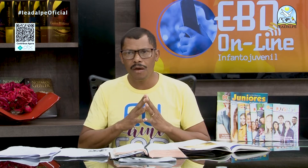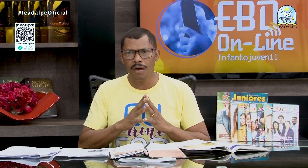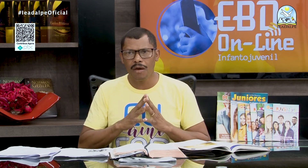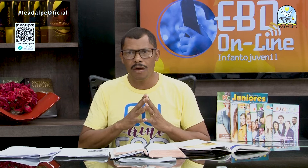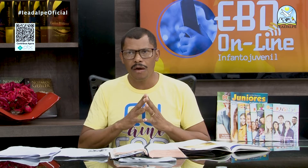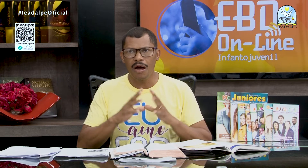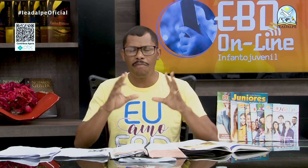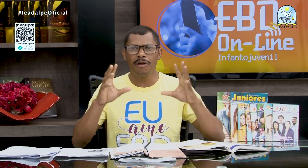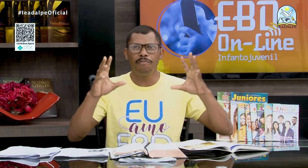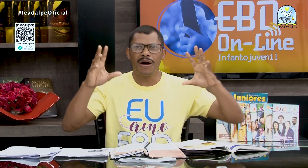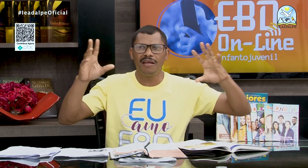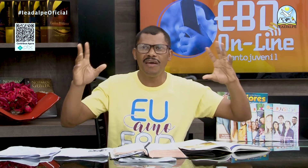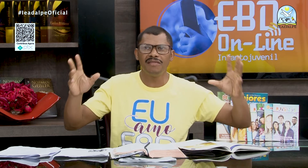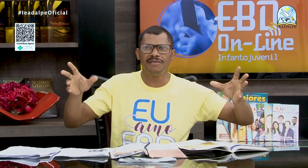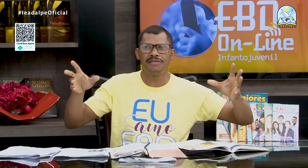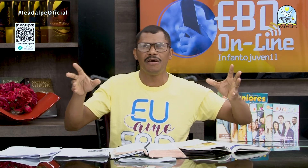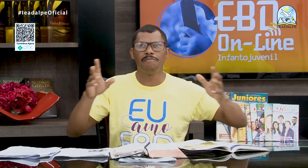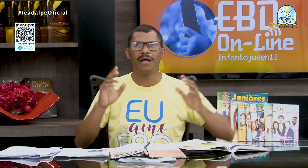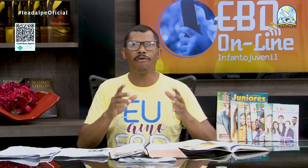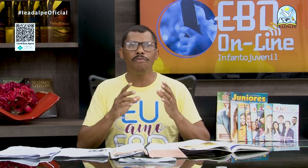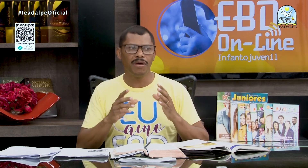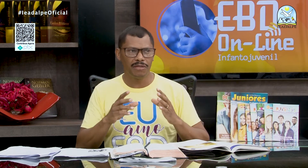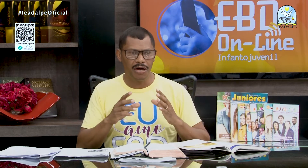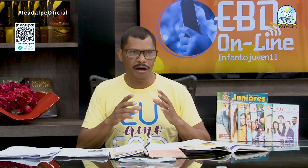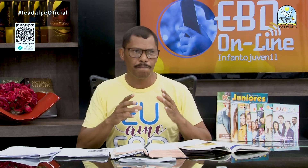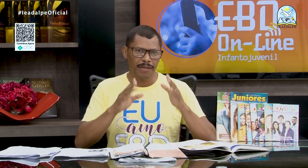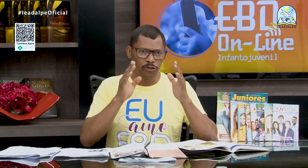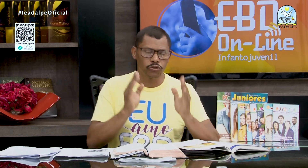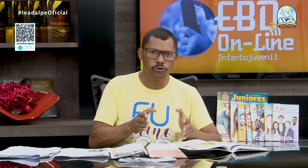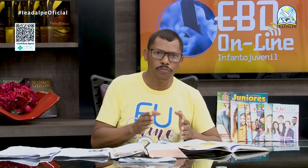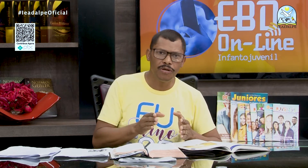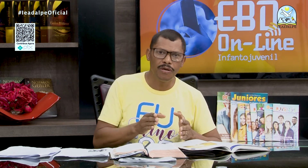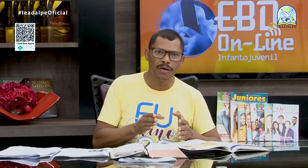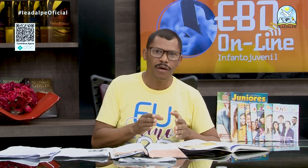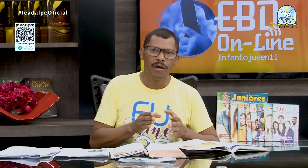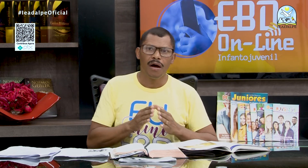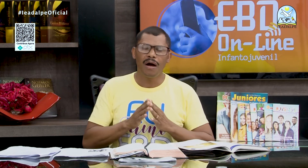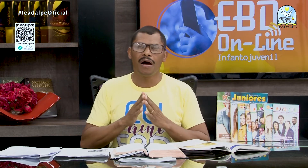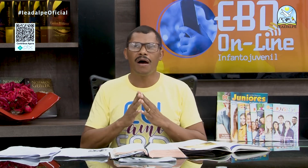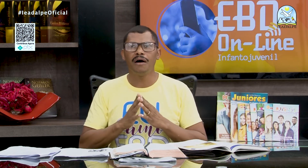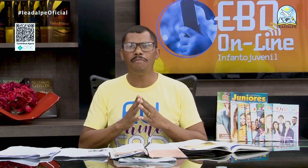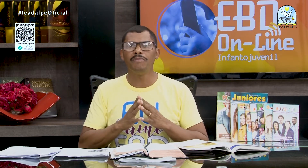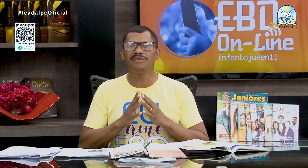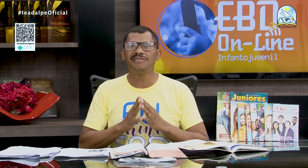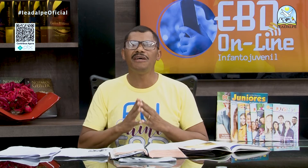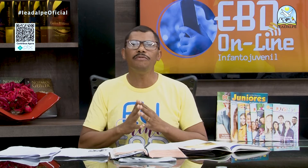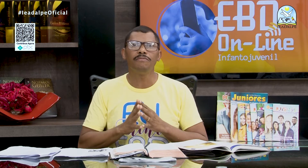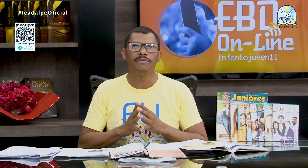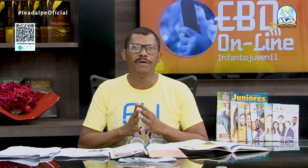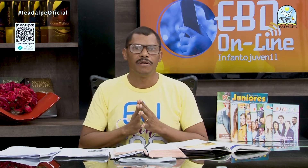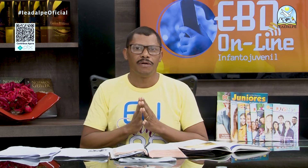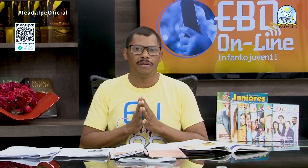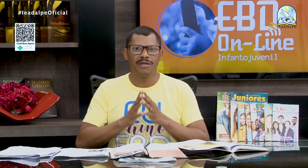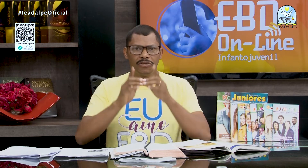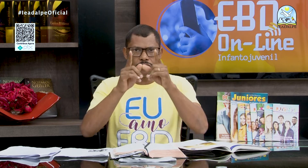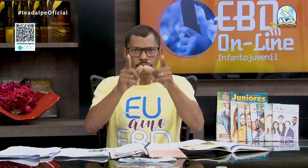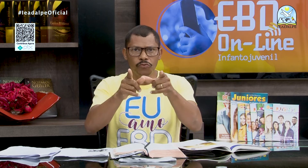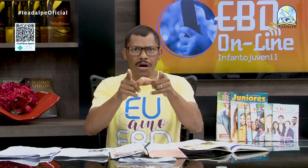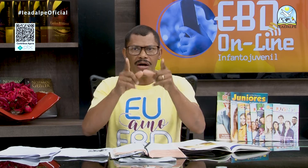é abrir um parêntesis para comentar sobre a missão